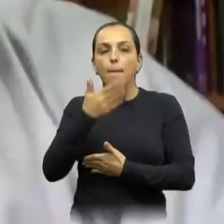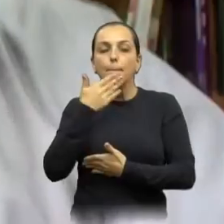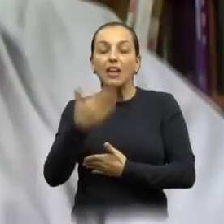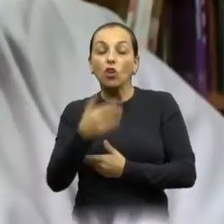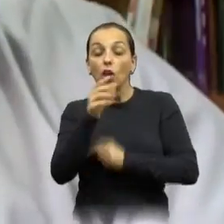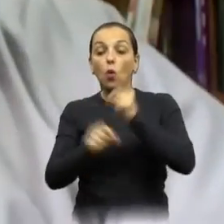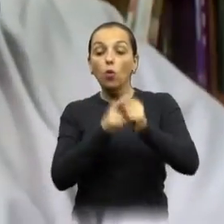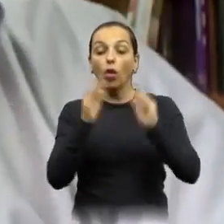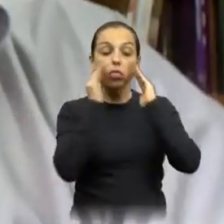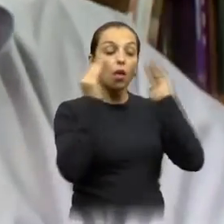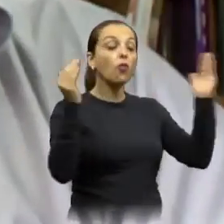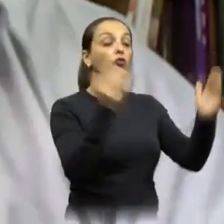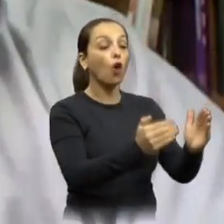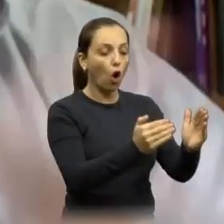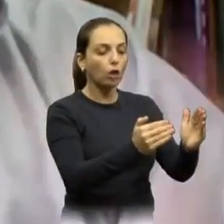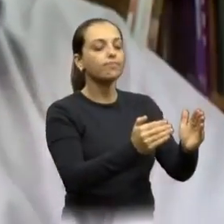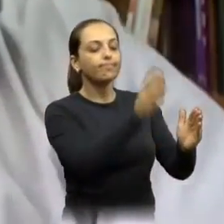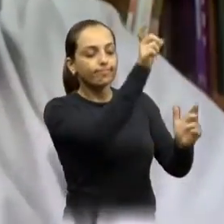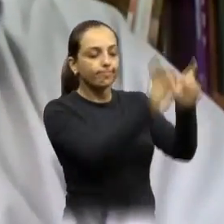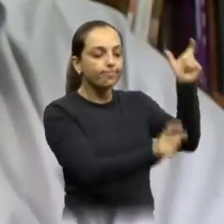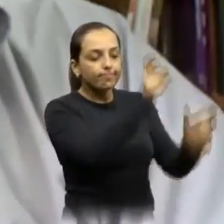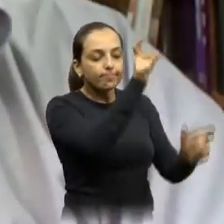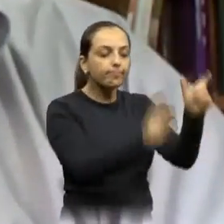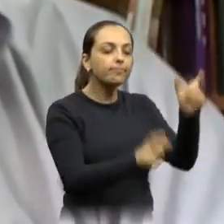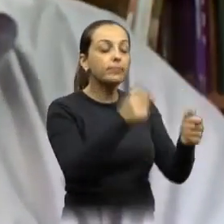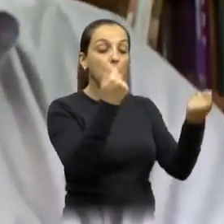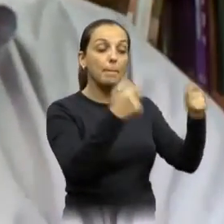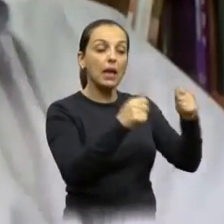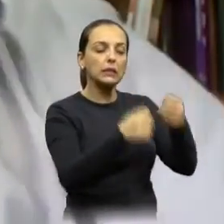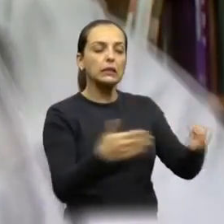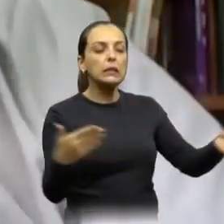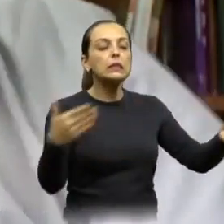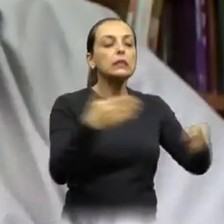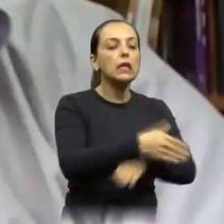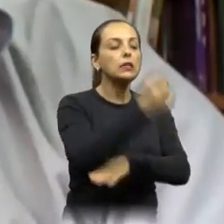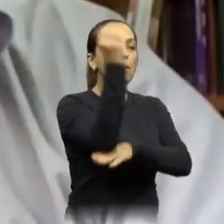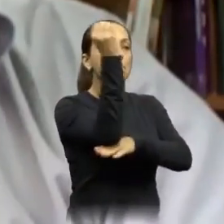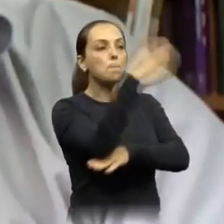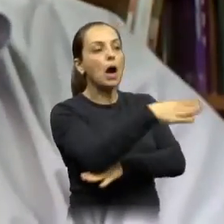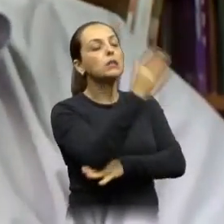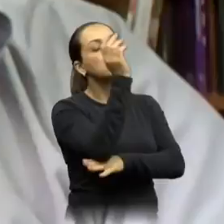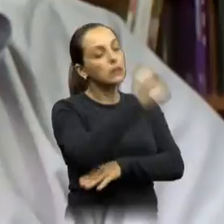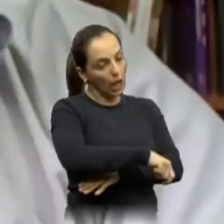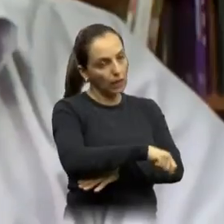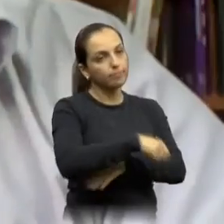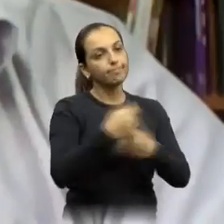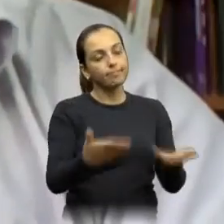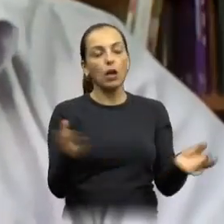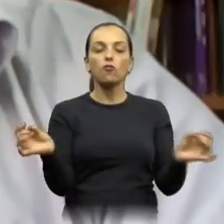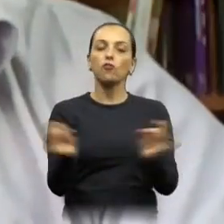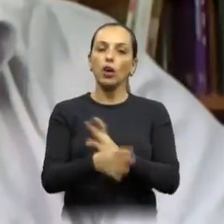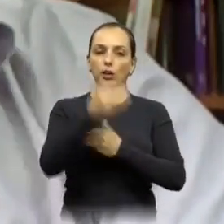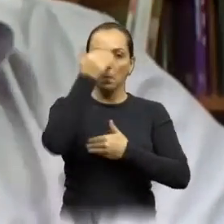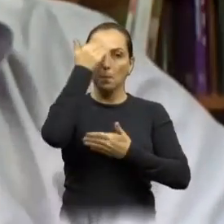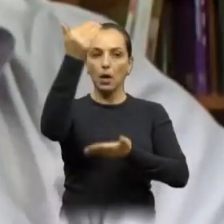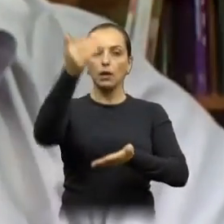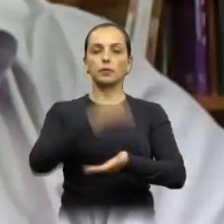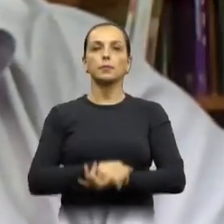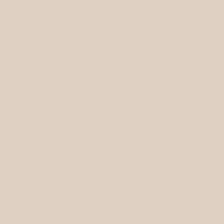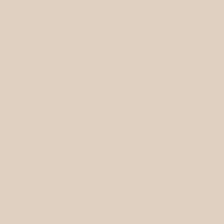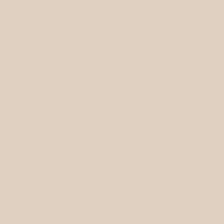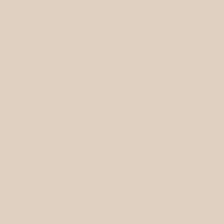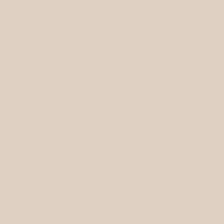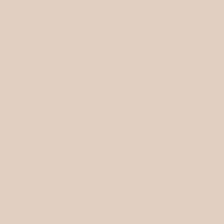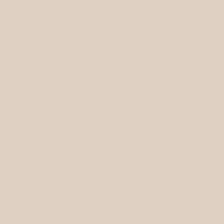muito atencioso para que as pessoas, para aquela população, poder ter acesso à iluminação pública. É isso por hoje, presidente. Obrigado, viu?